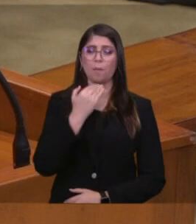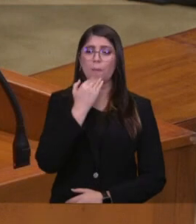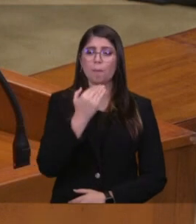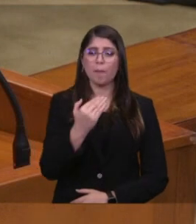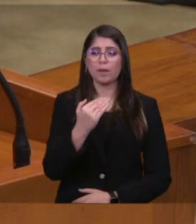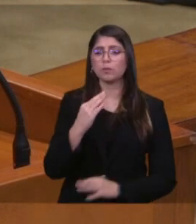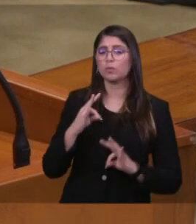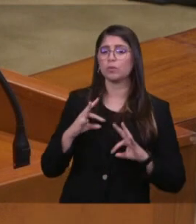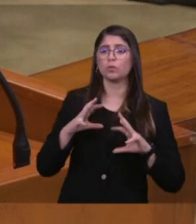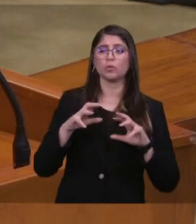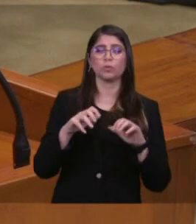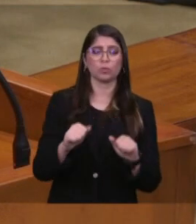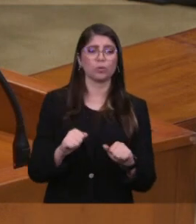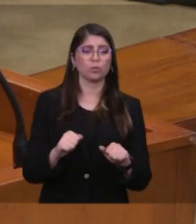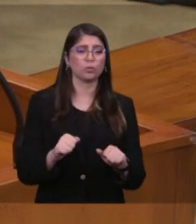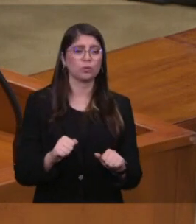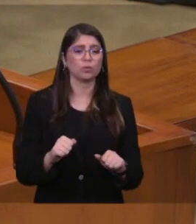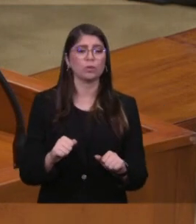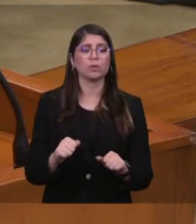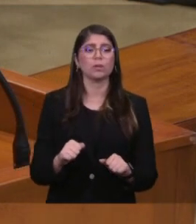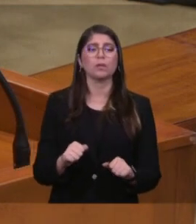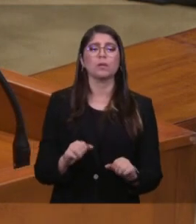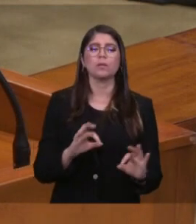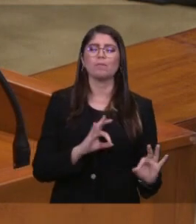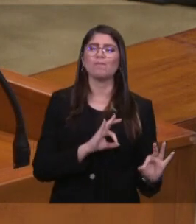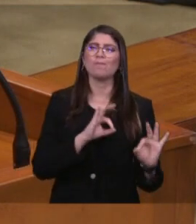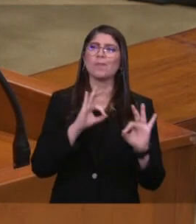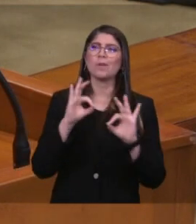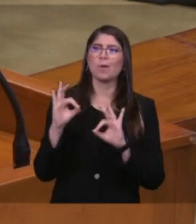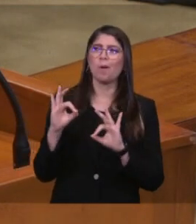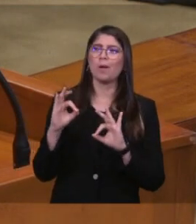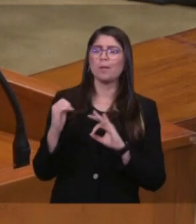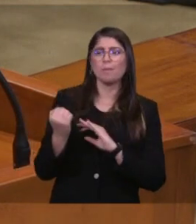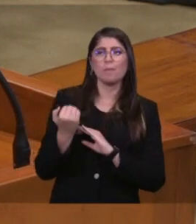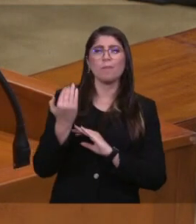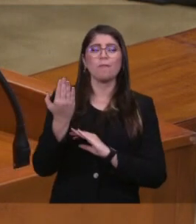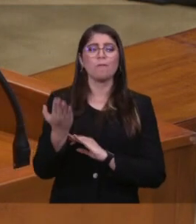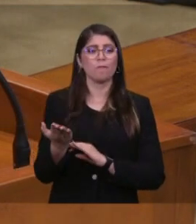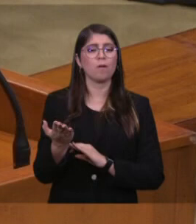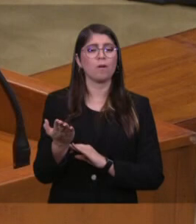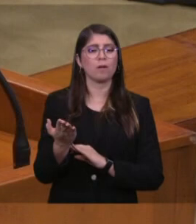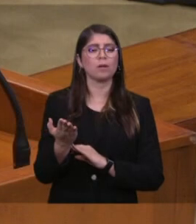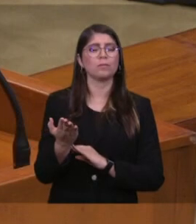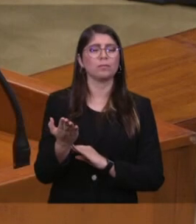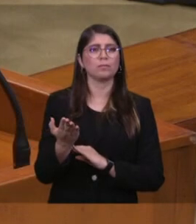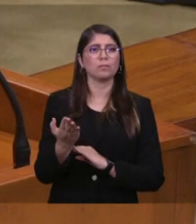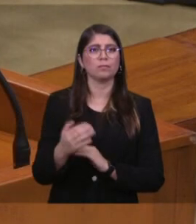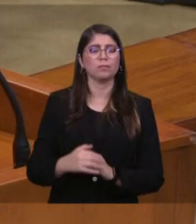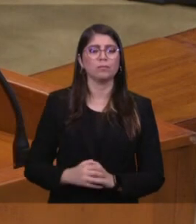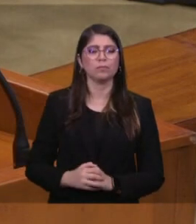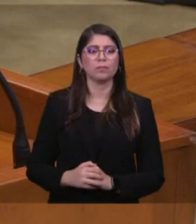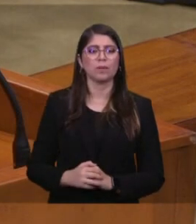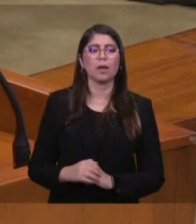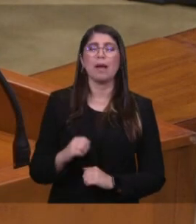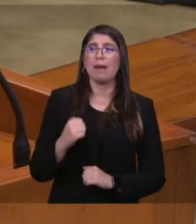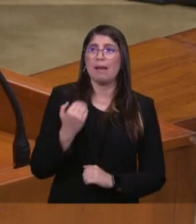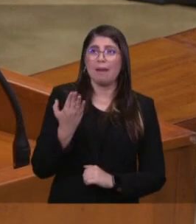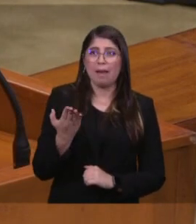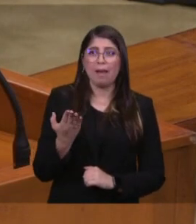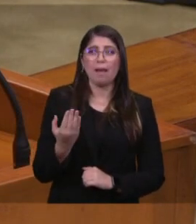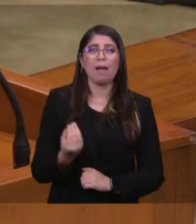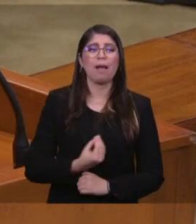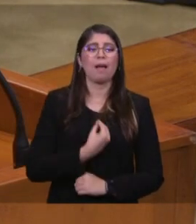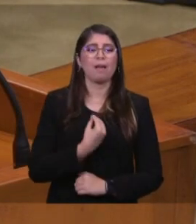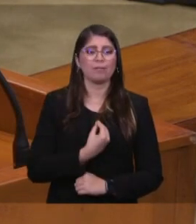a todos que mirem a paisagem para além das janelas dessa sala, para além dos muros dessa corte. Lá fora, senhores